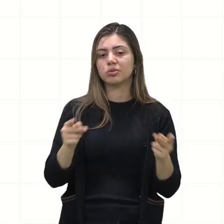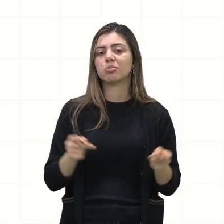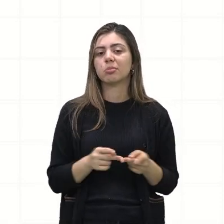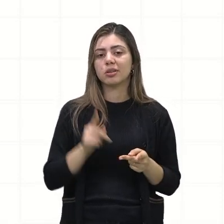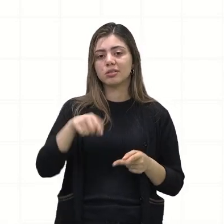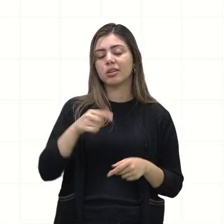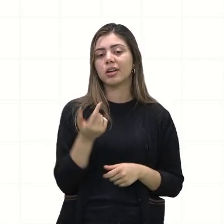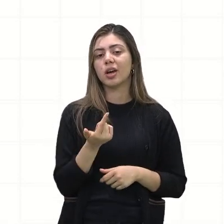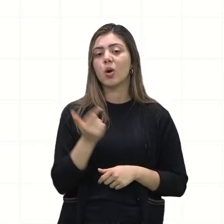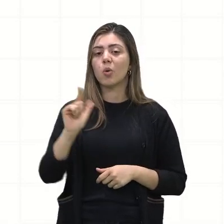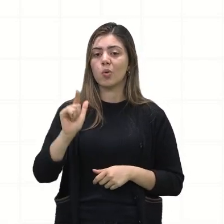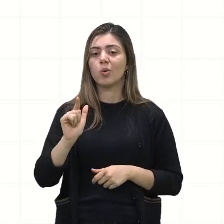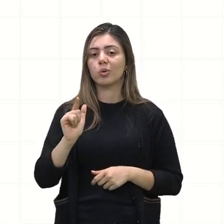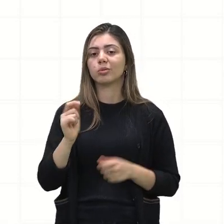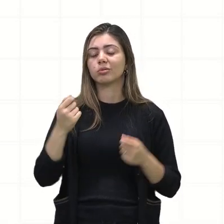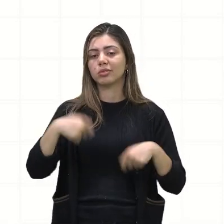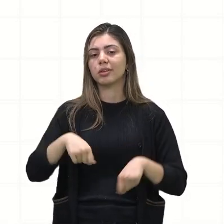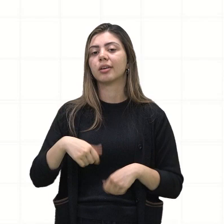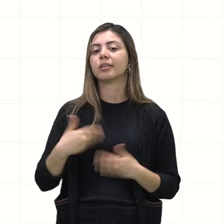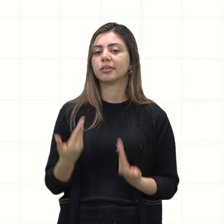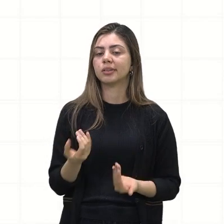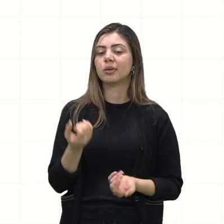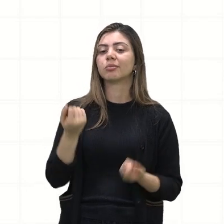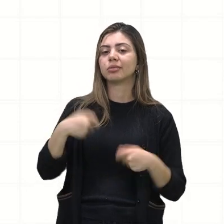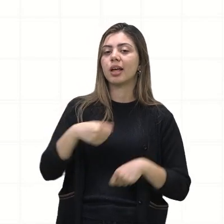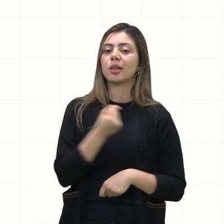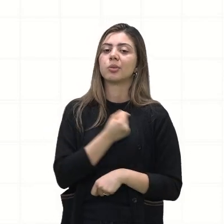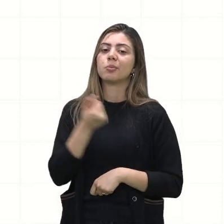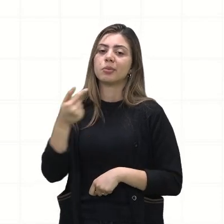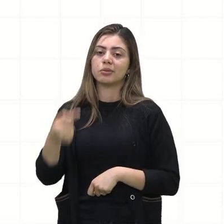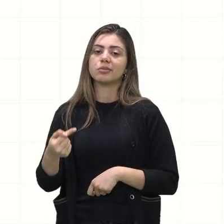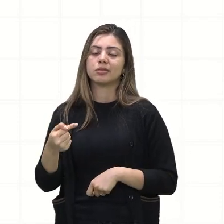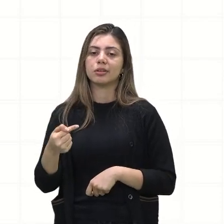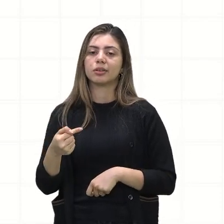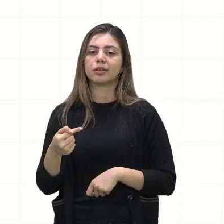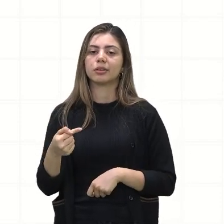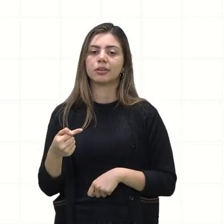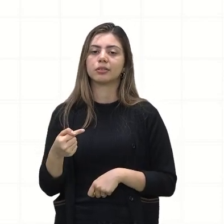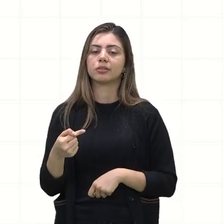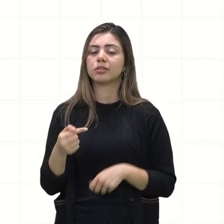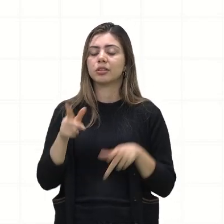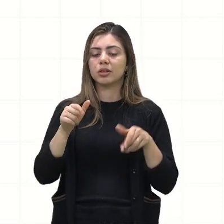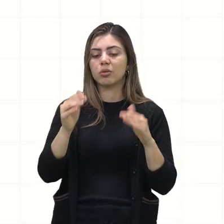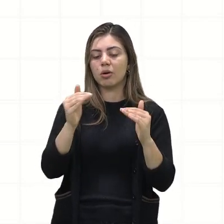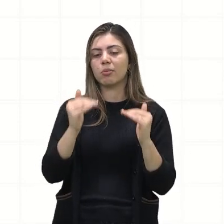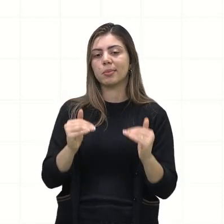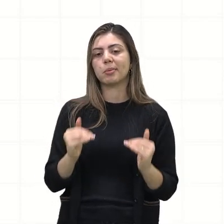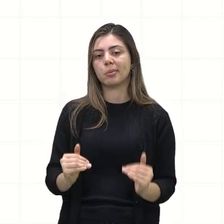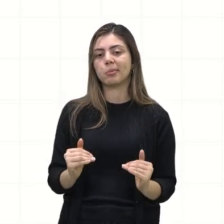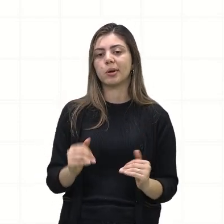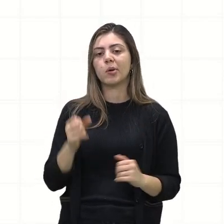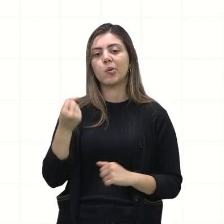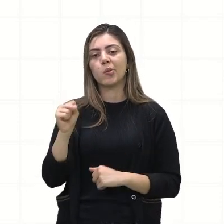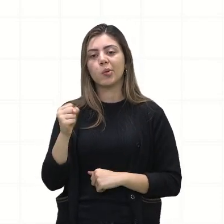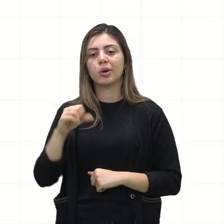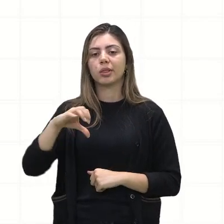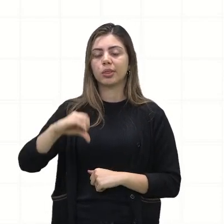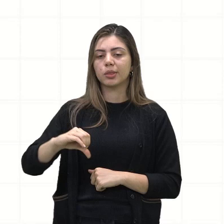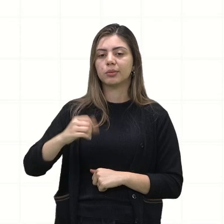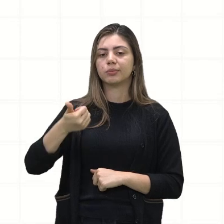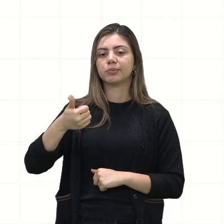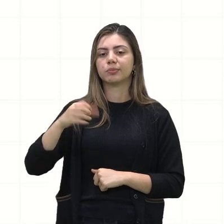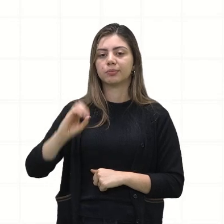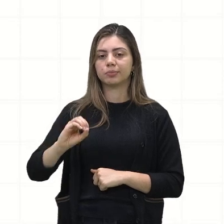combinação. Então é a nossa sétima combinação e isso vai acontecer com os outros também. Oito,